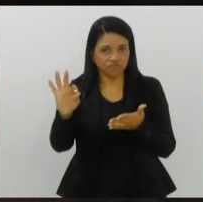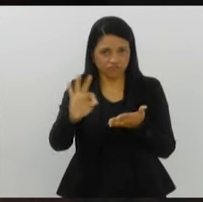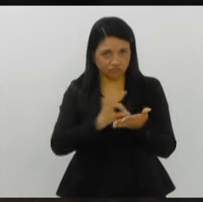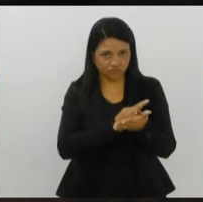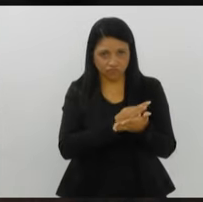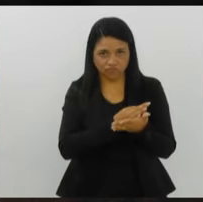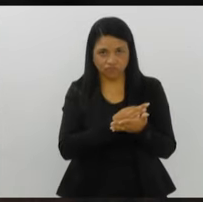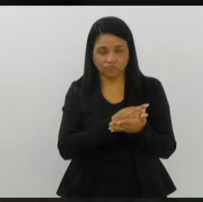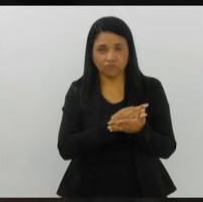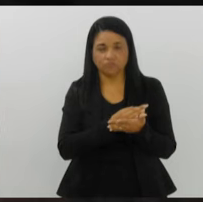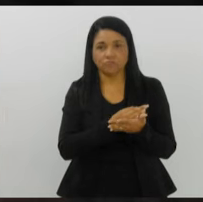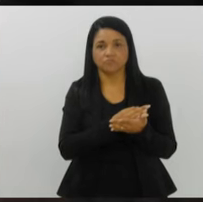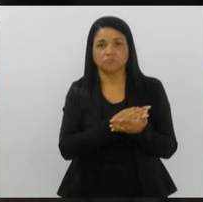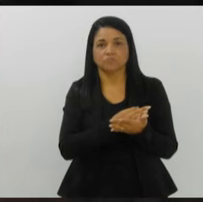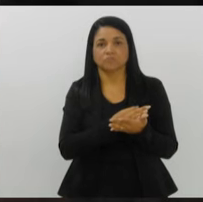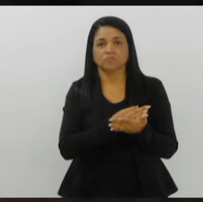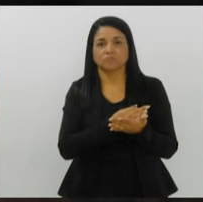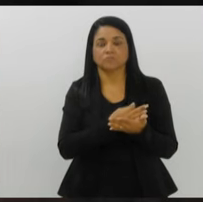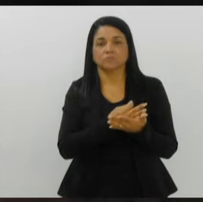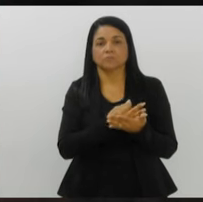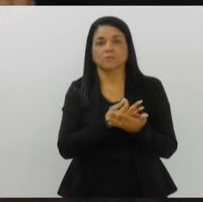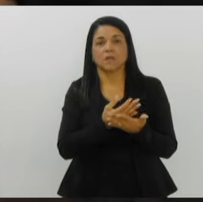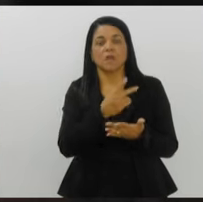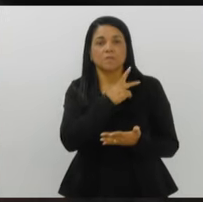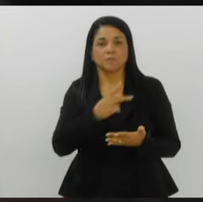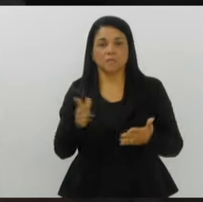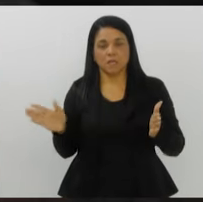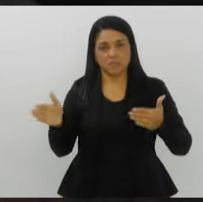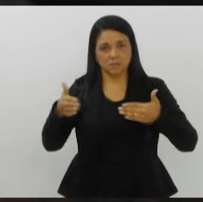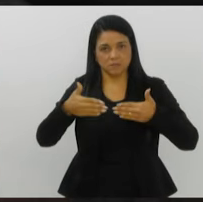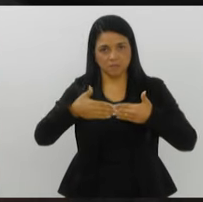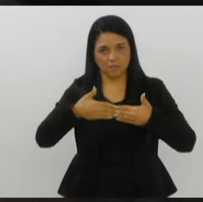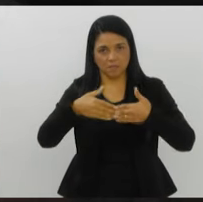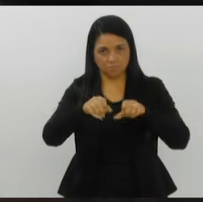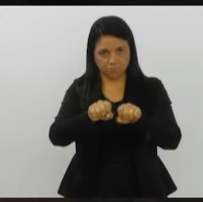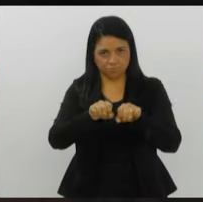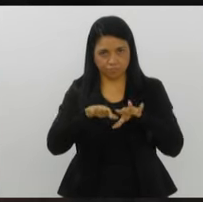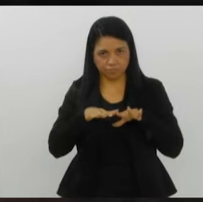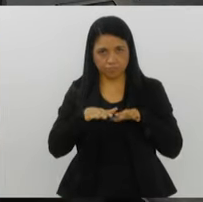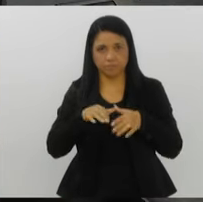orador inscrito, não havendo mais oradores inscritos, a presidência encerra a presente sessão.